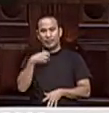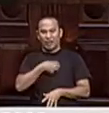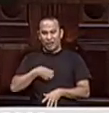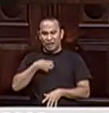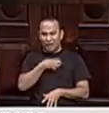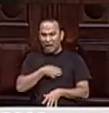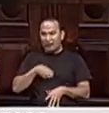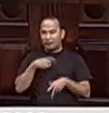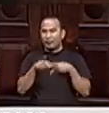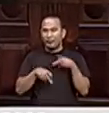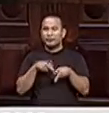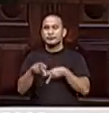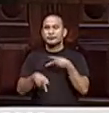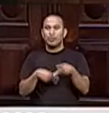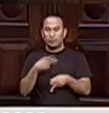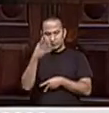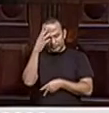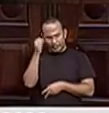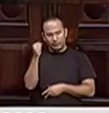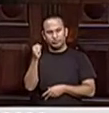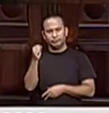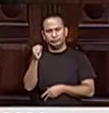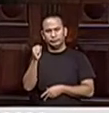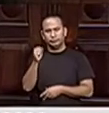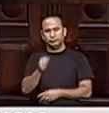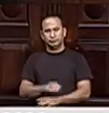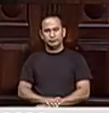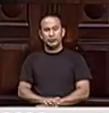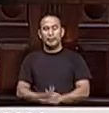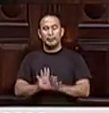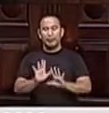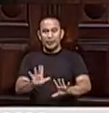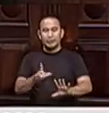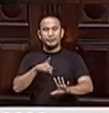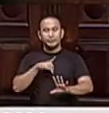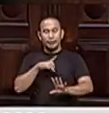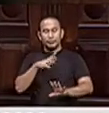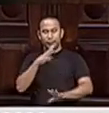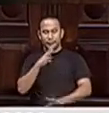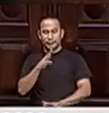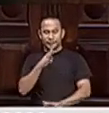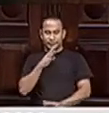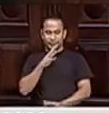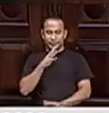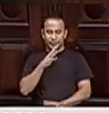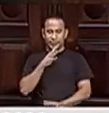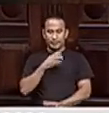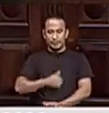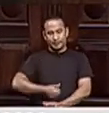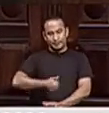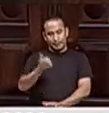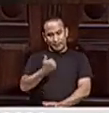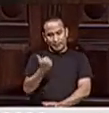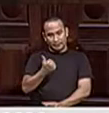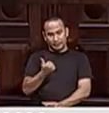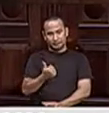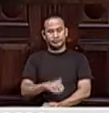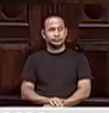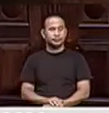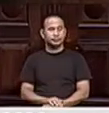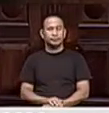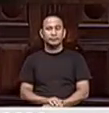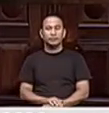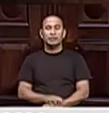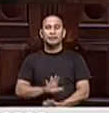revolta da população, nós sabemos. Mas temos que reconhecer, primeiro, que